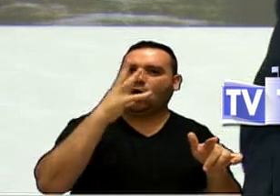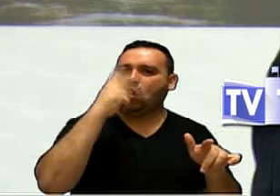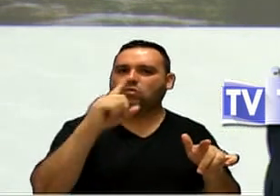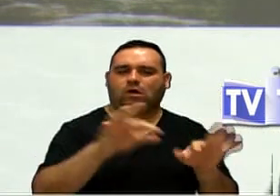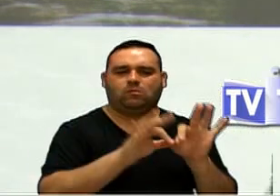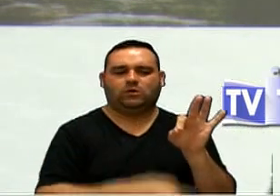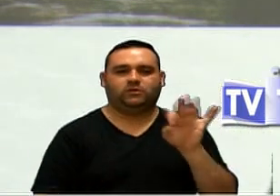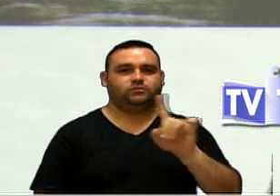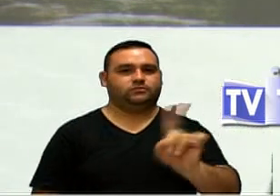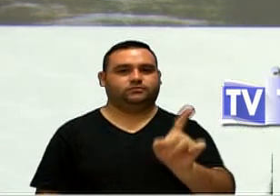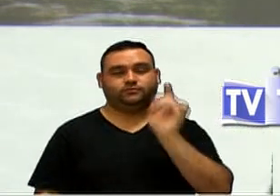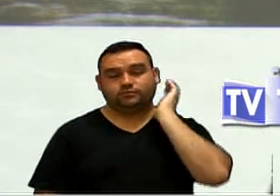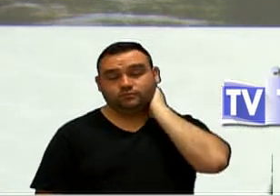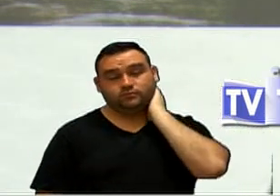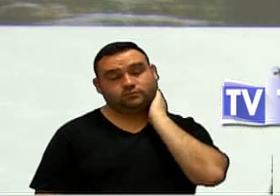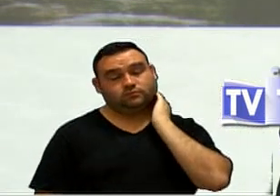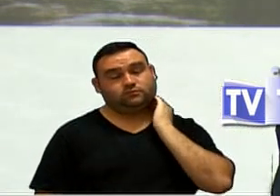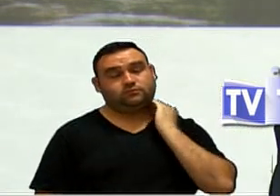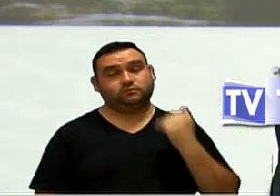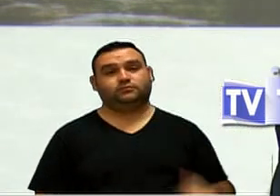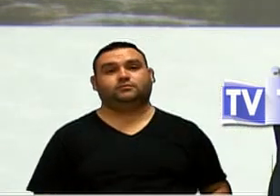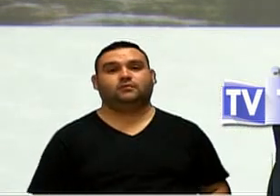5 minutos.